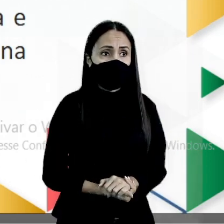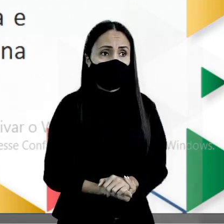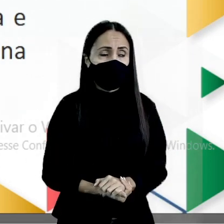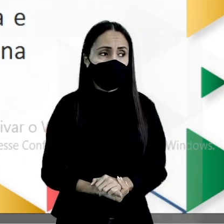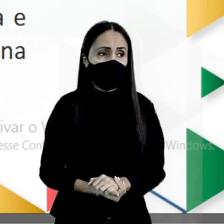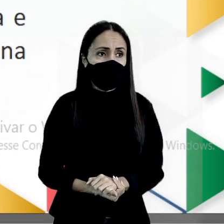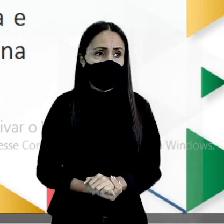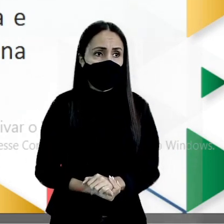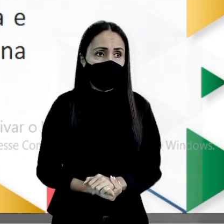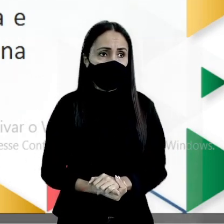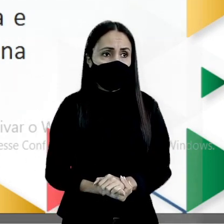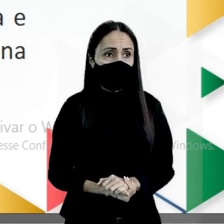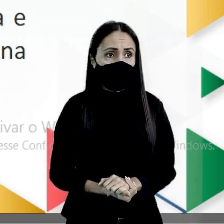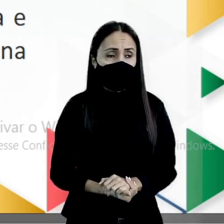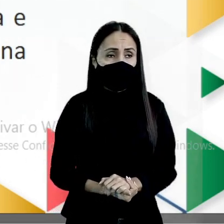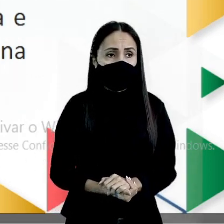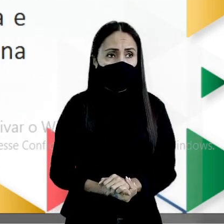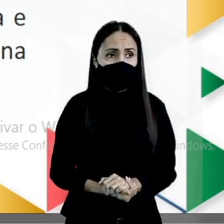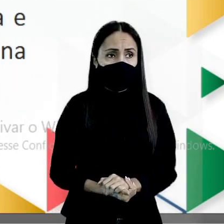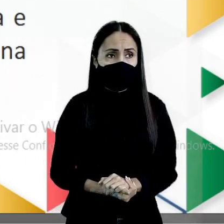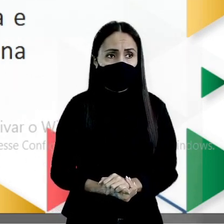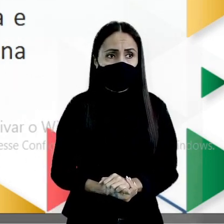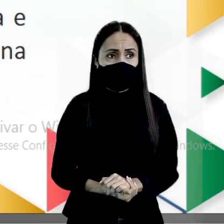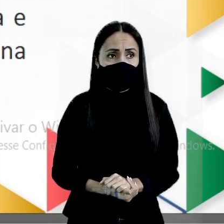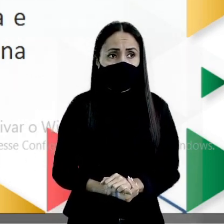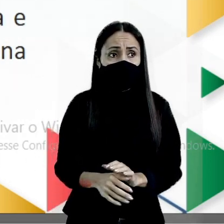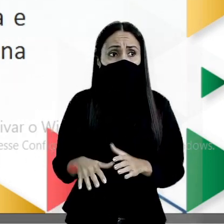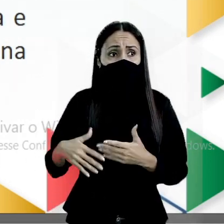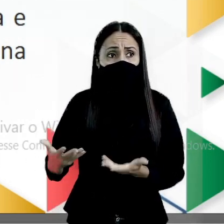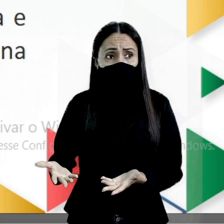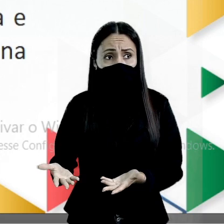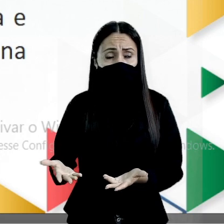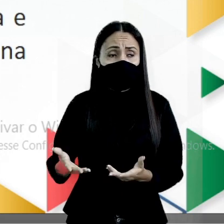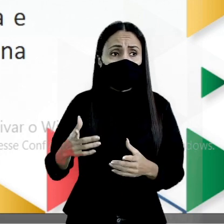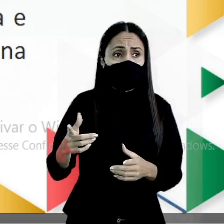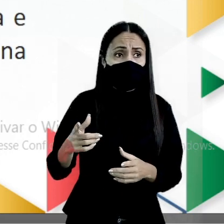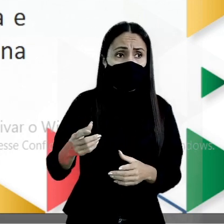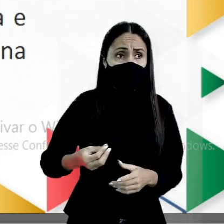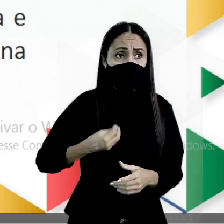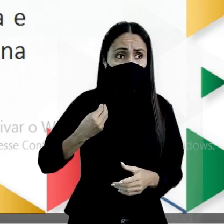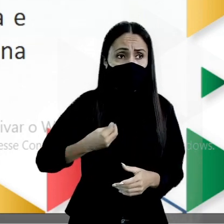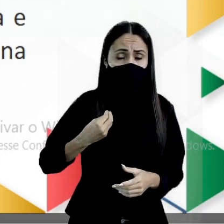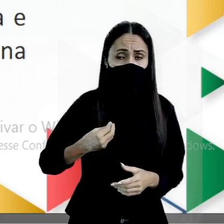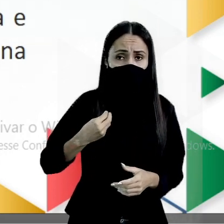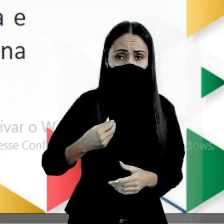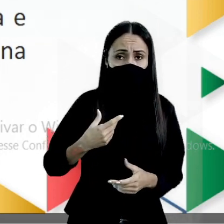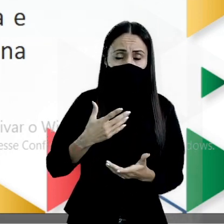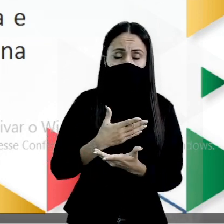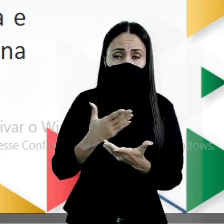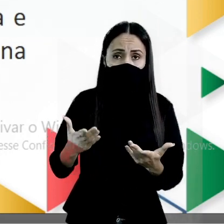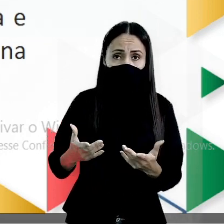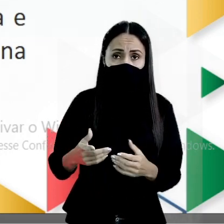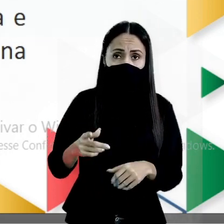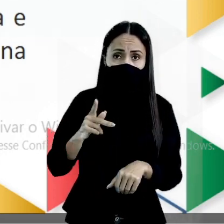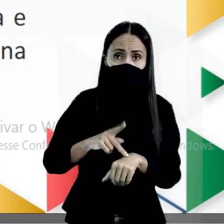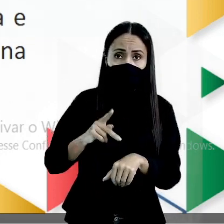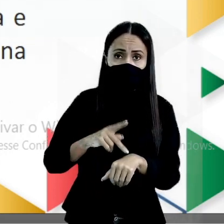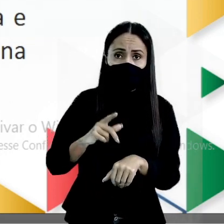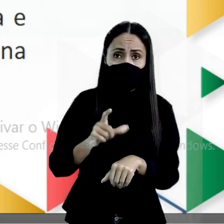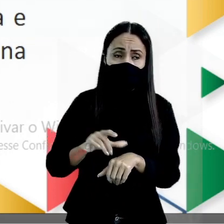né? Cultivo de ovelhas, né? Então, a existência de ricas minas de carvão e de